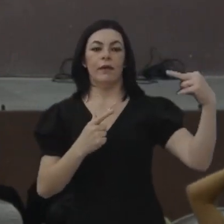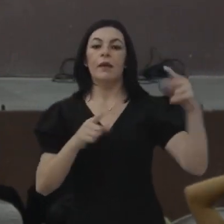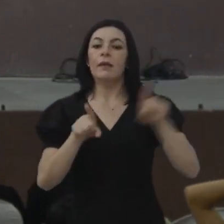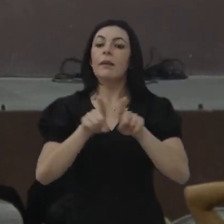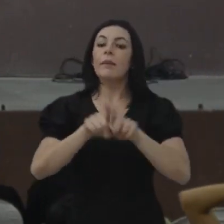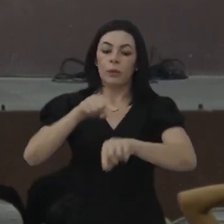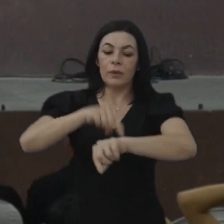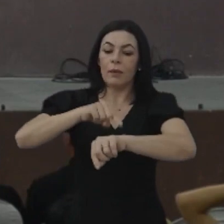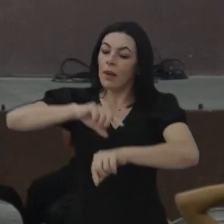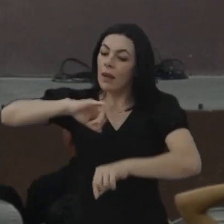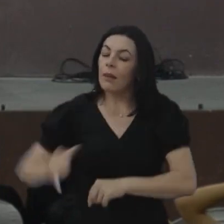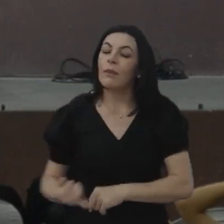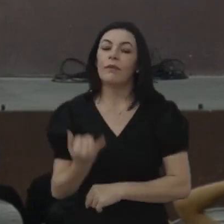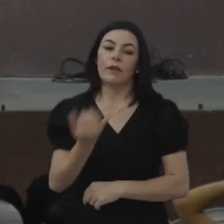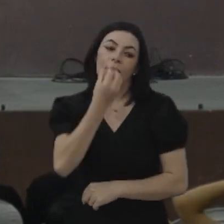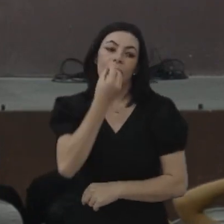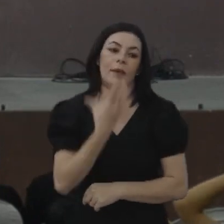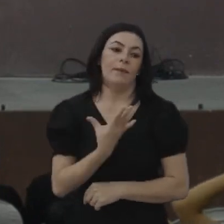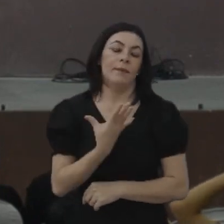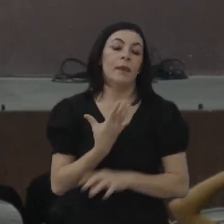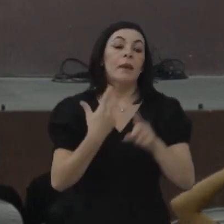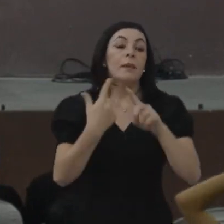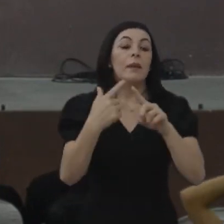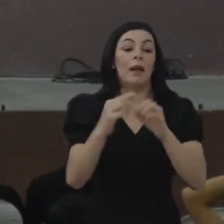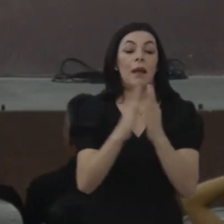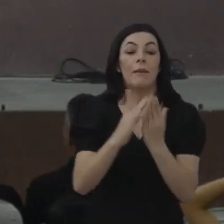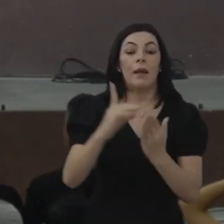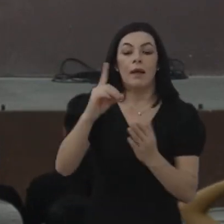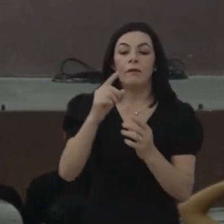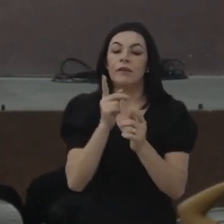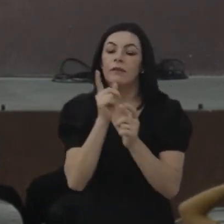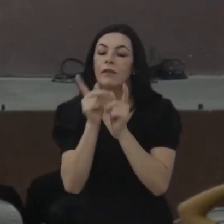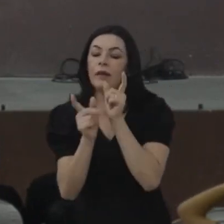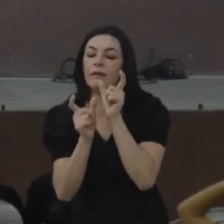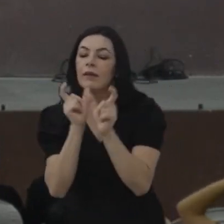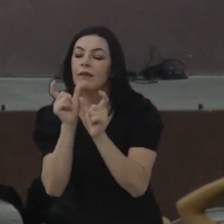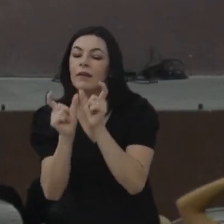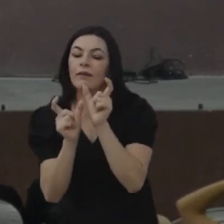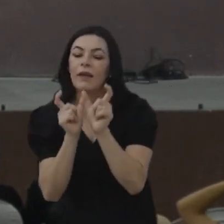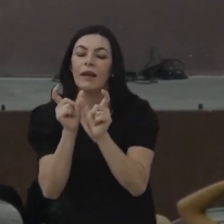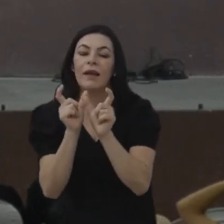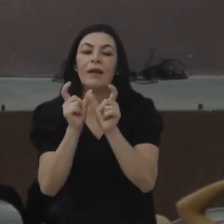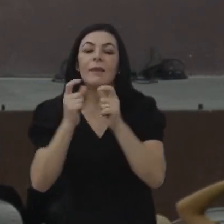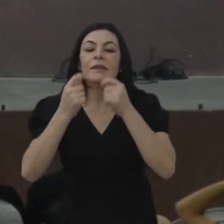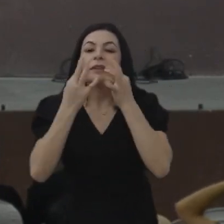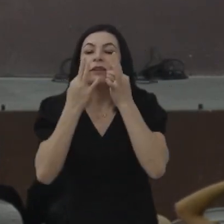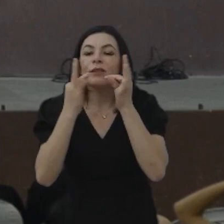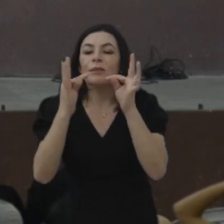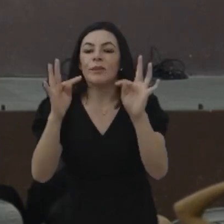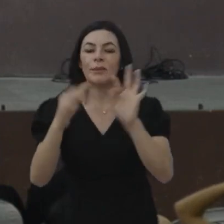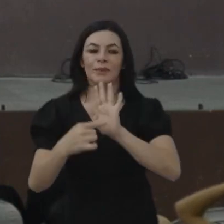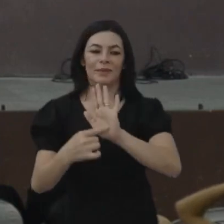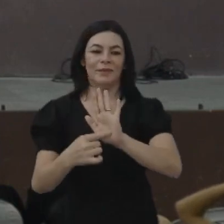tempo, que a palavra dita por vocês seja agradável, temperada com sal,